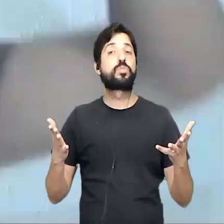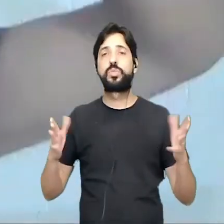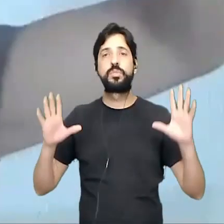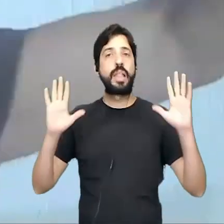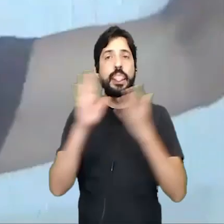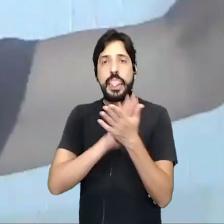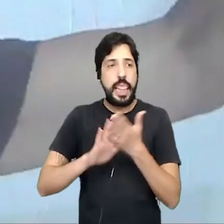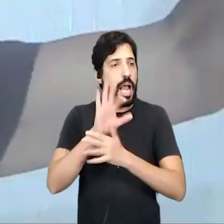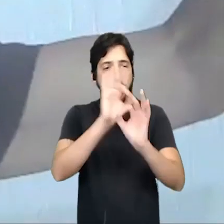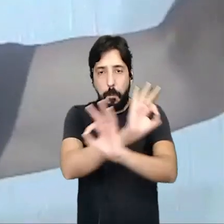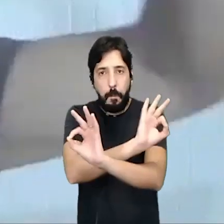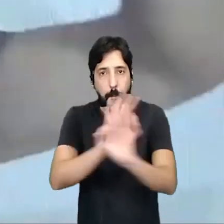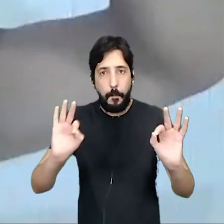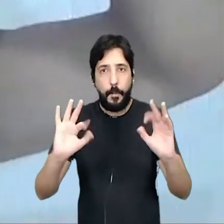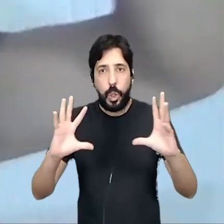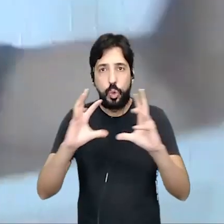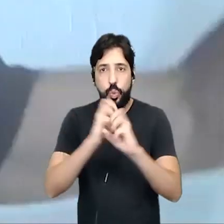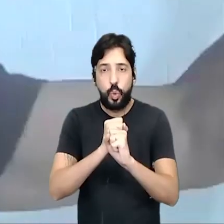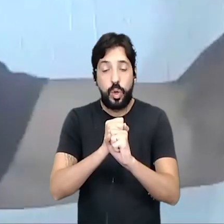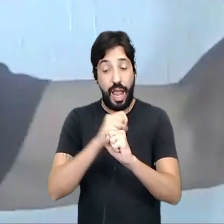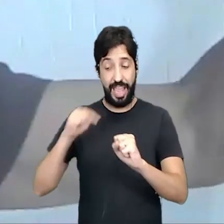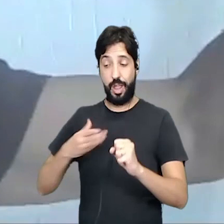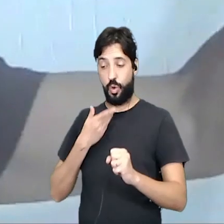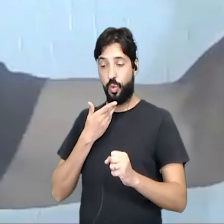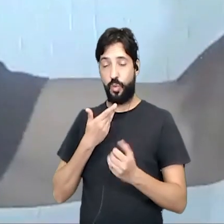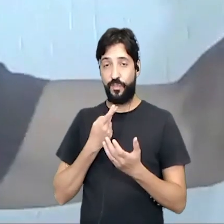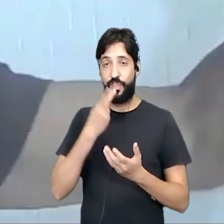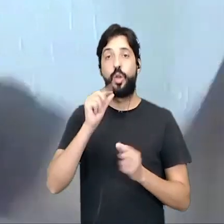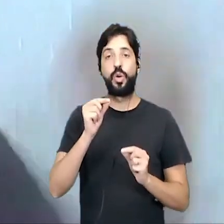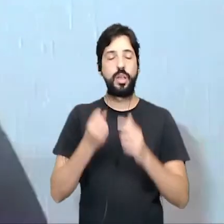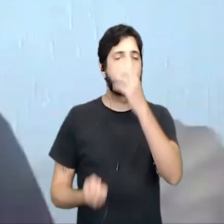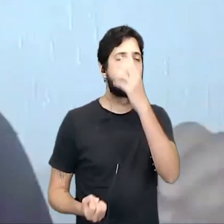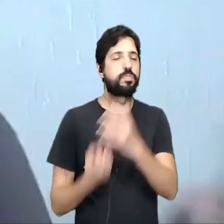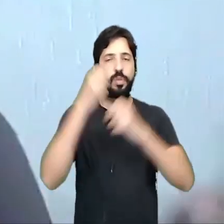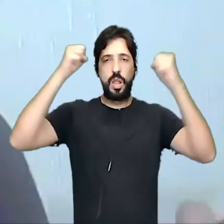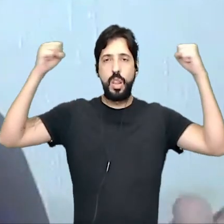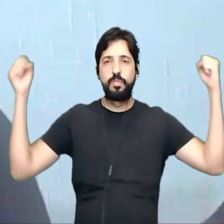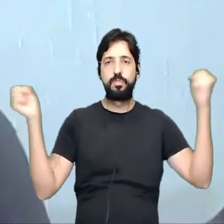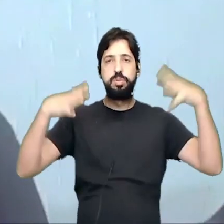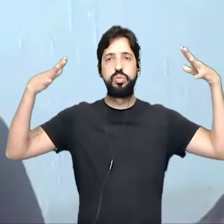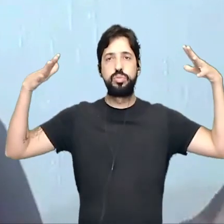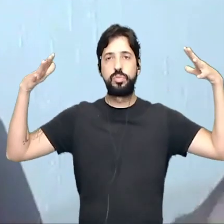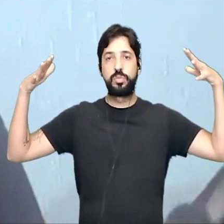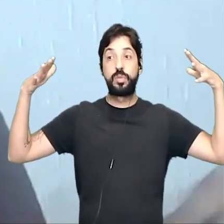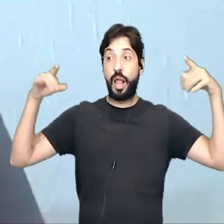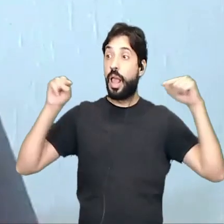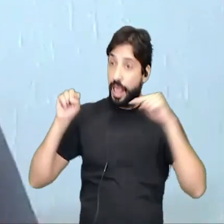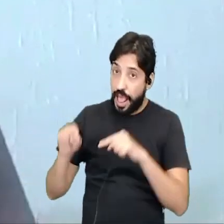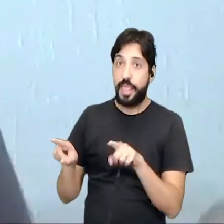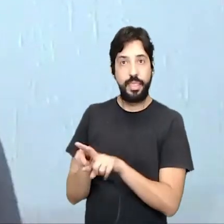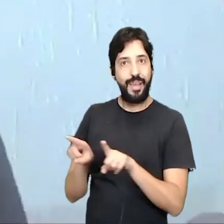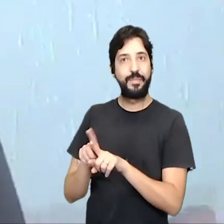habitava o abismo, habitava o nada, a escuridão. Até que ele falou: faça-se luz.